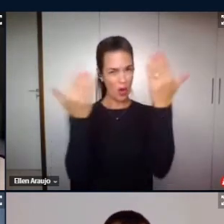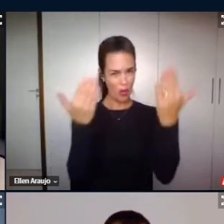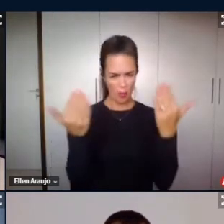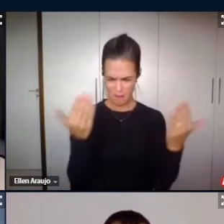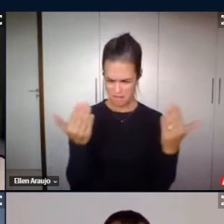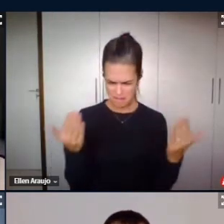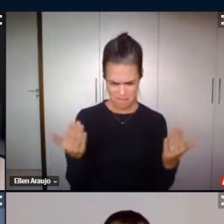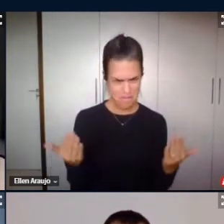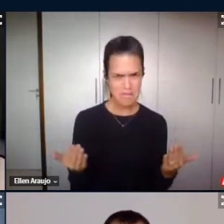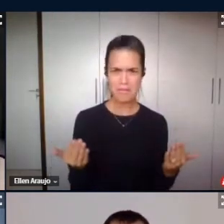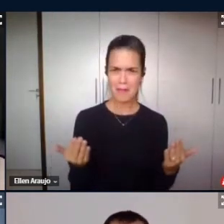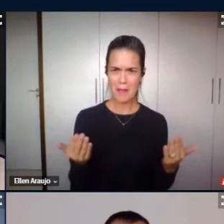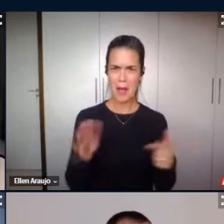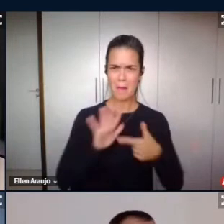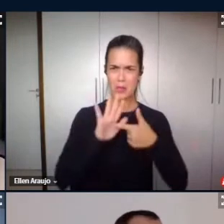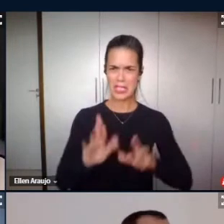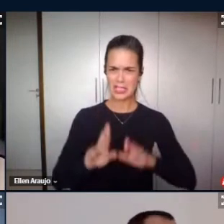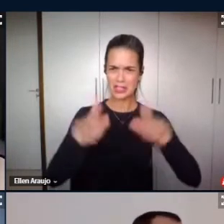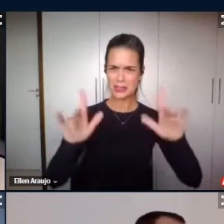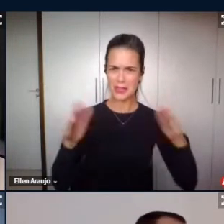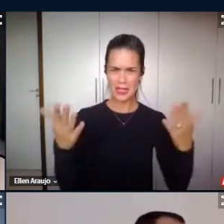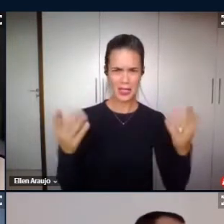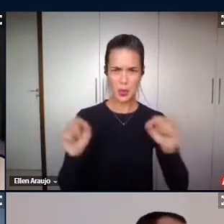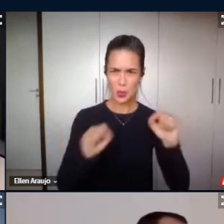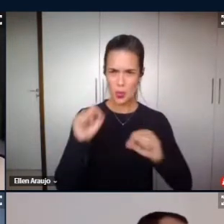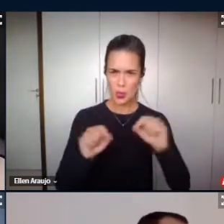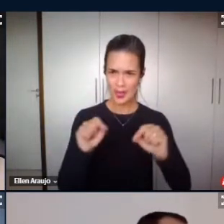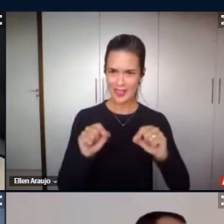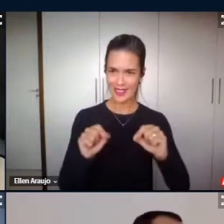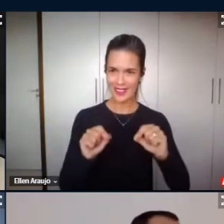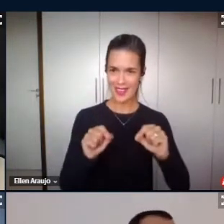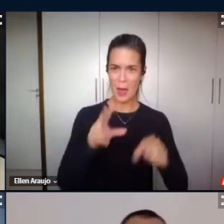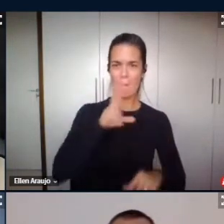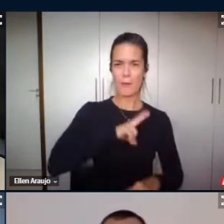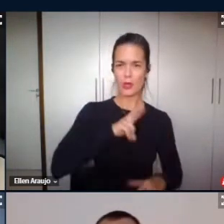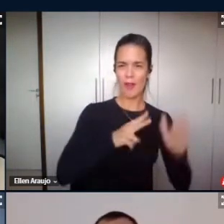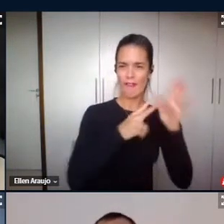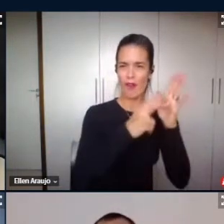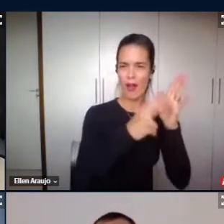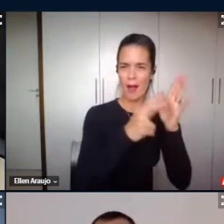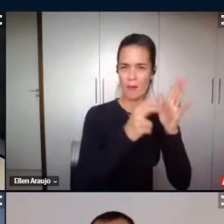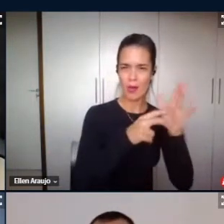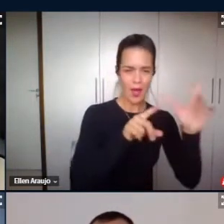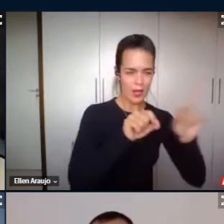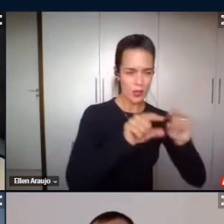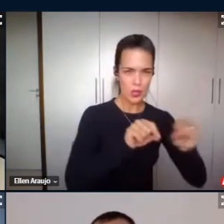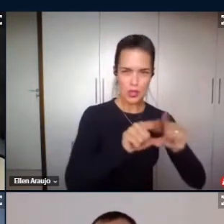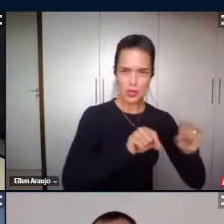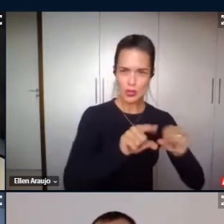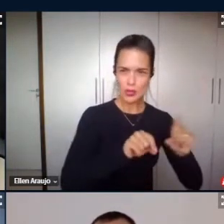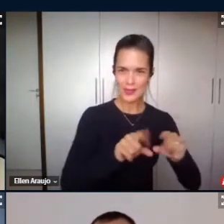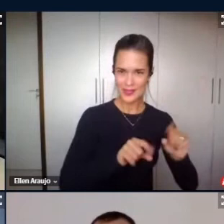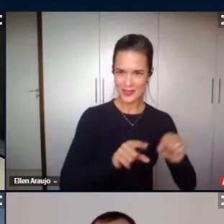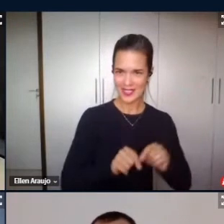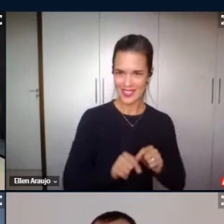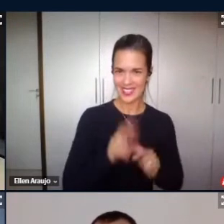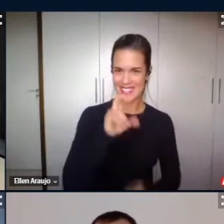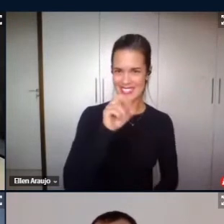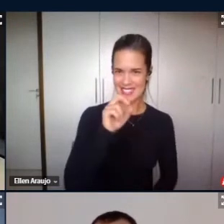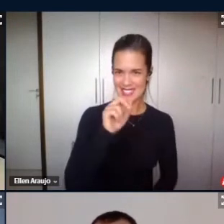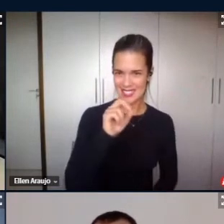portuguesa, as palavras do vocabulário em português para a criação de sinais-termo,